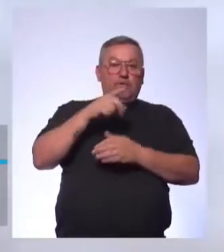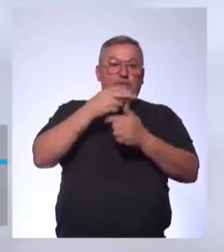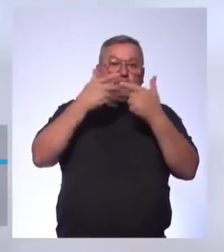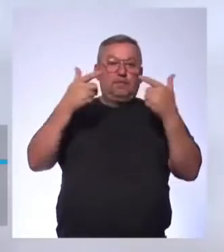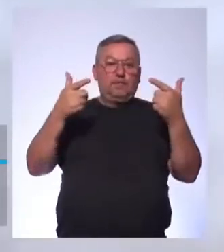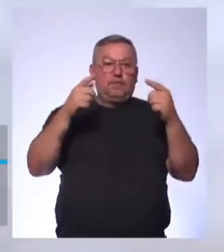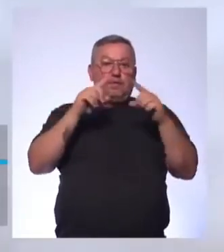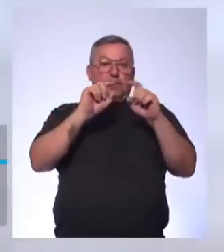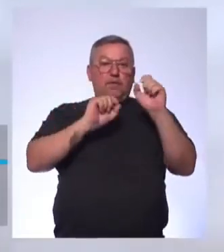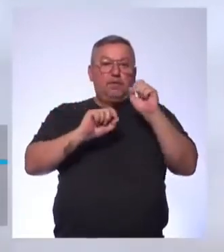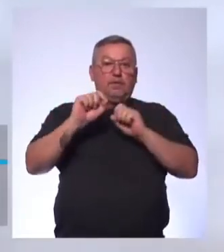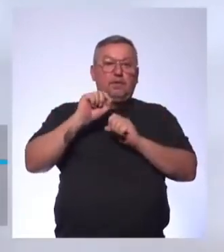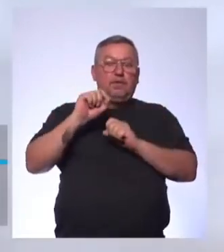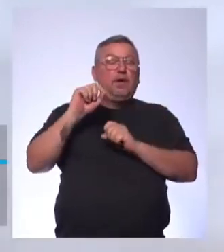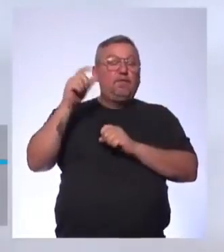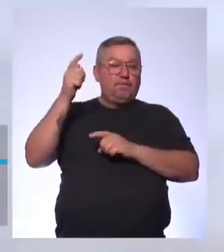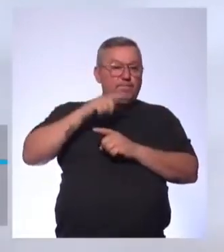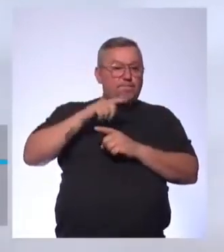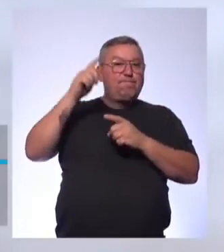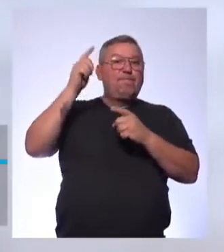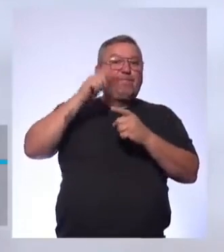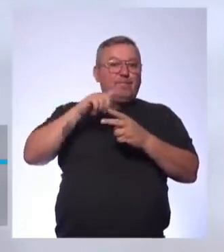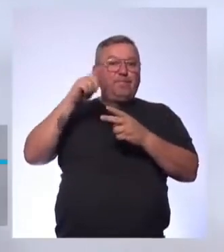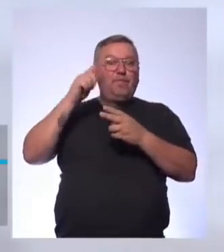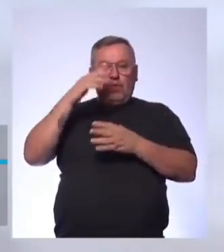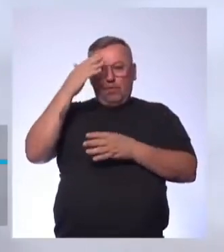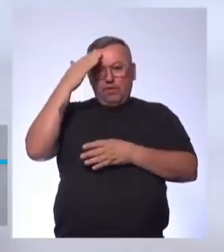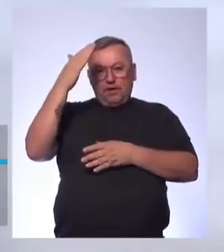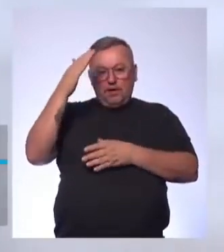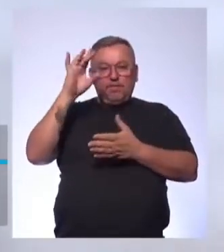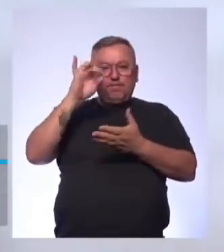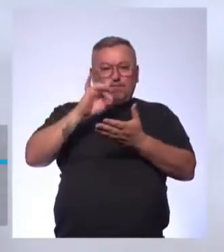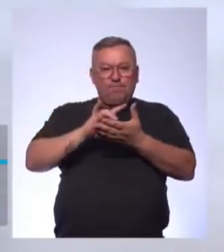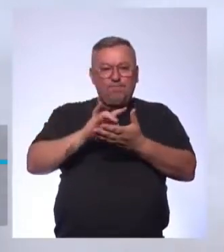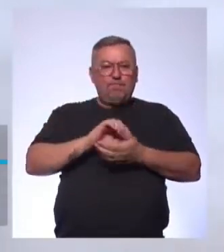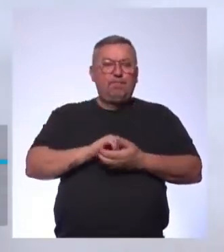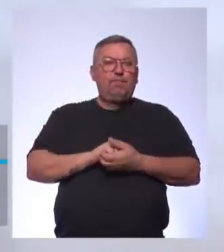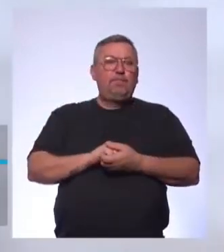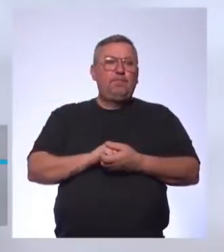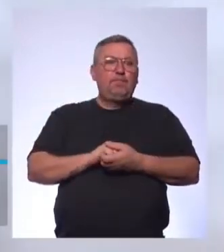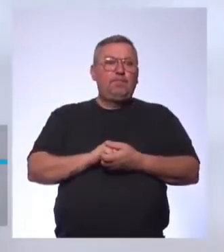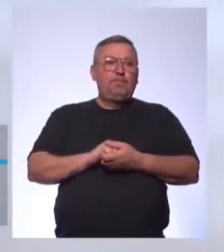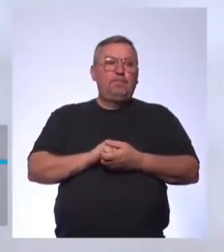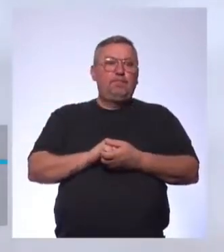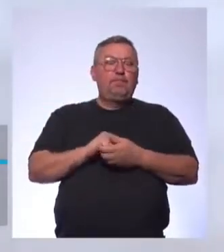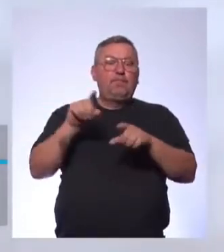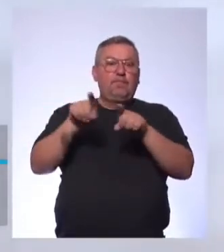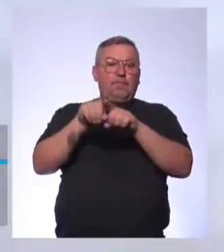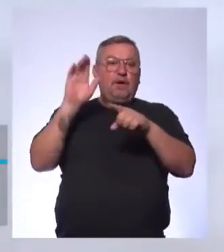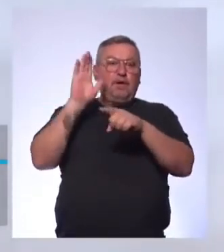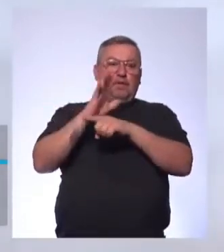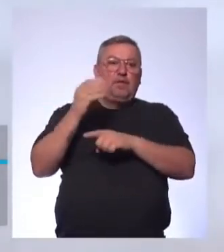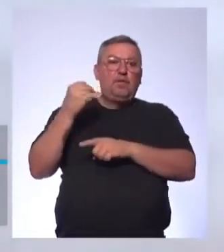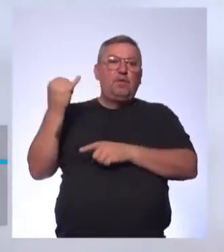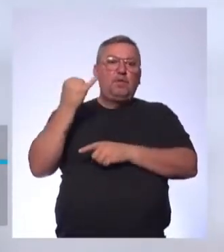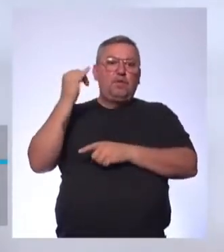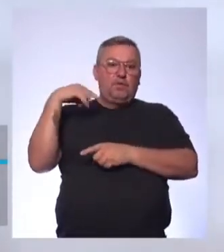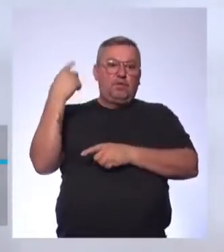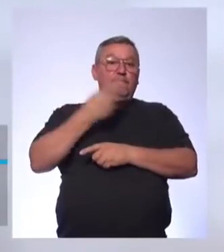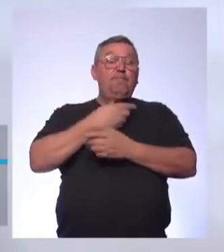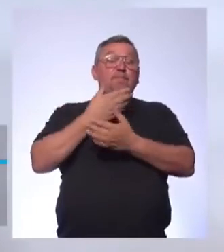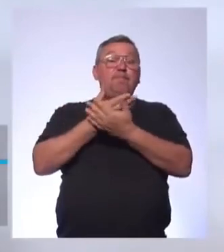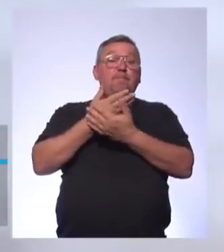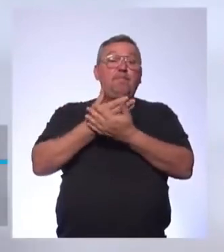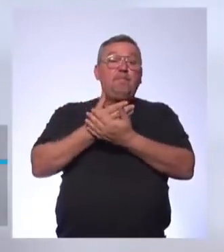na aula, elas repetem. Thank you very much. Muito obrigada, teachers. A ajuda de vocês é muito importante na nossa